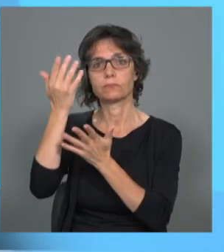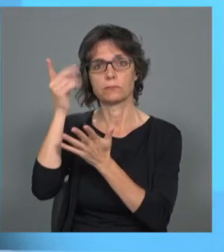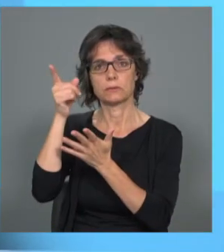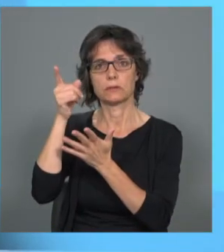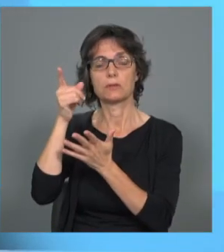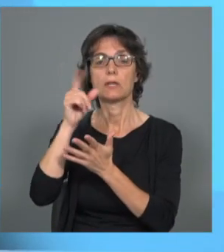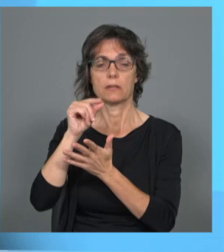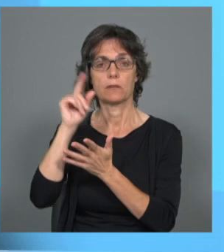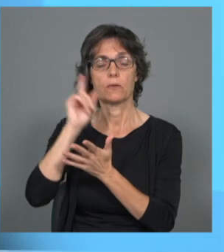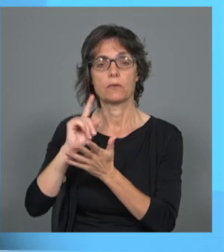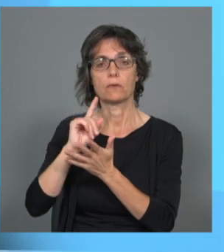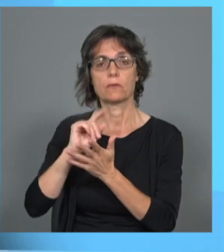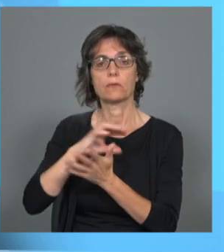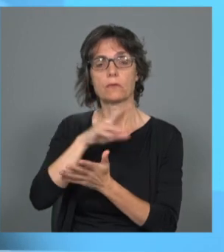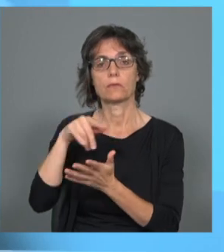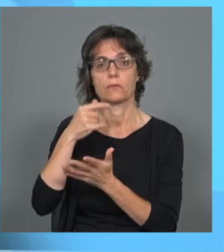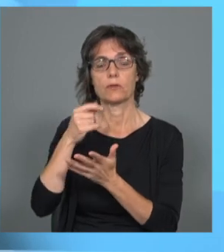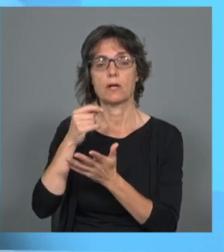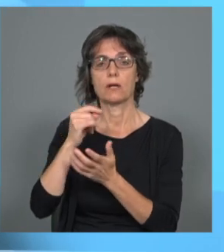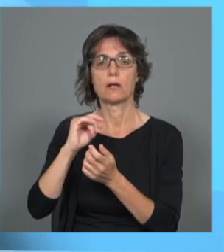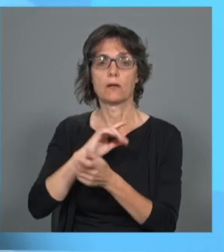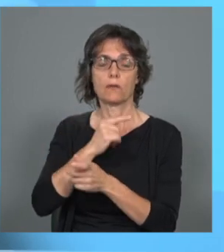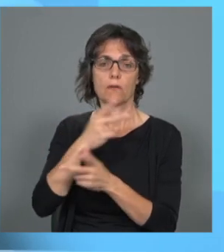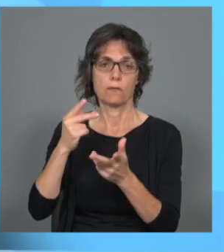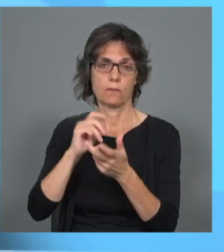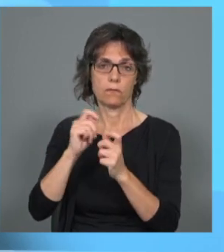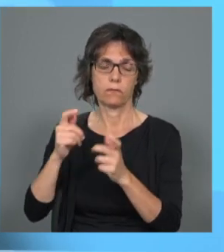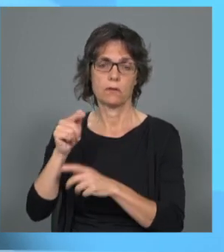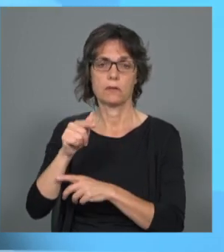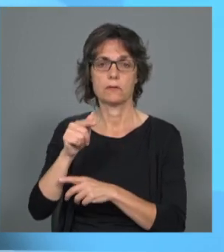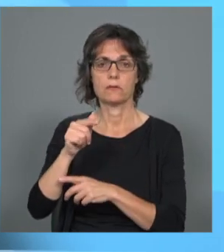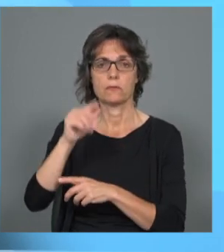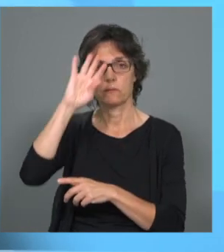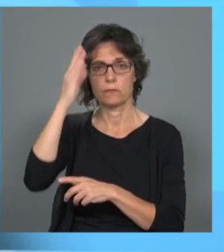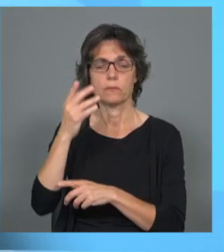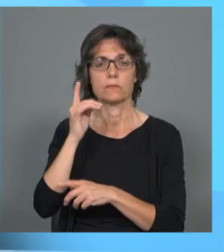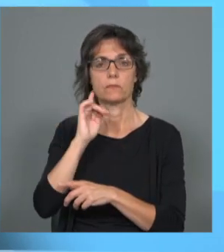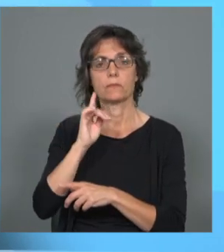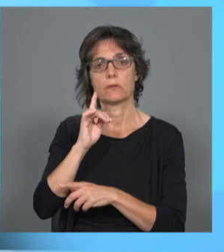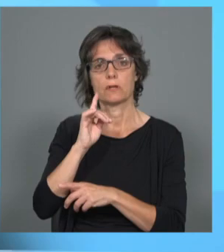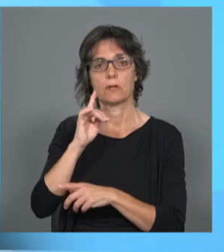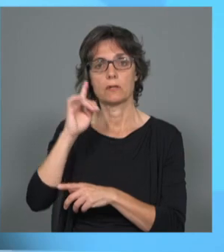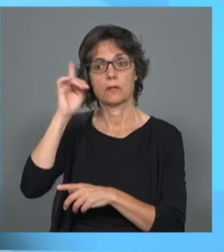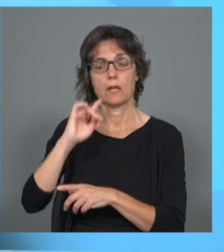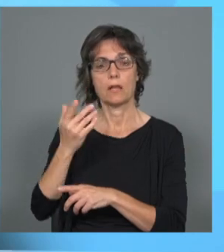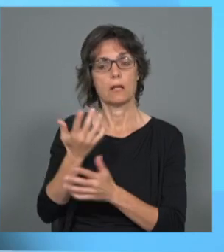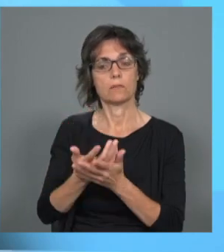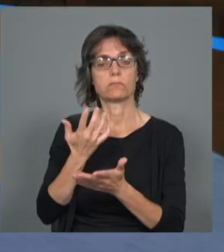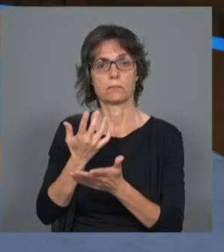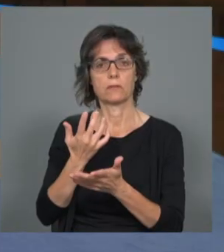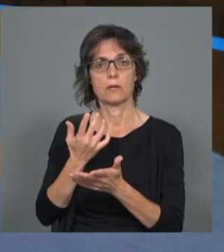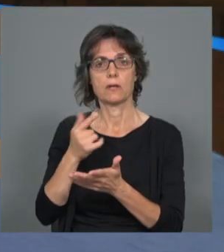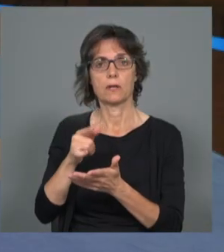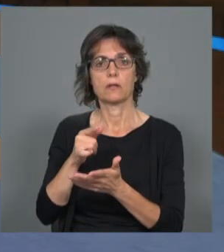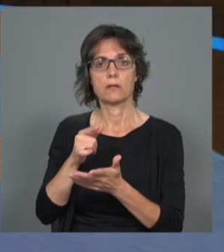Comunicações Sociais. Por esta altura, para assinalar também esta ocorrência,